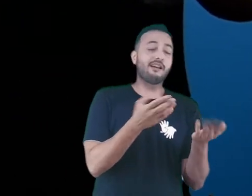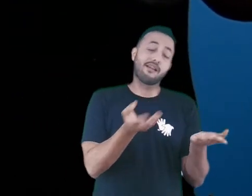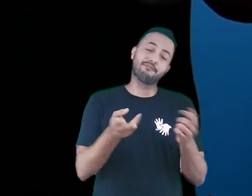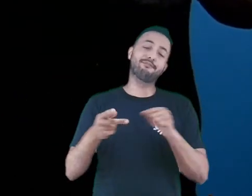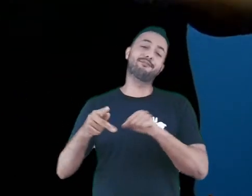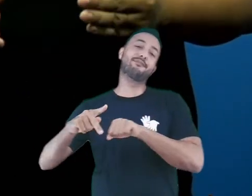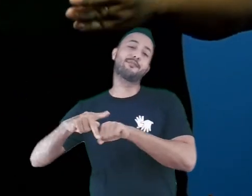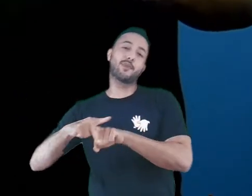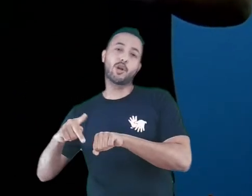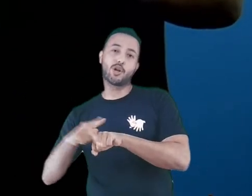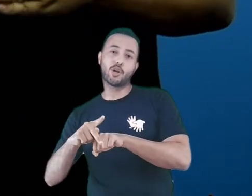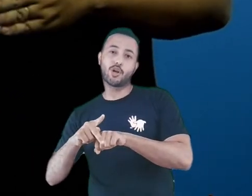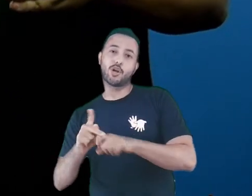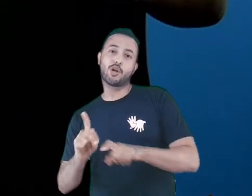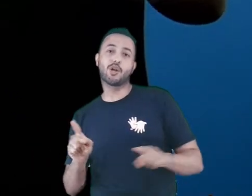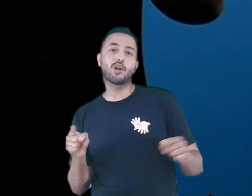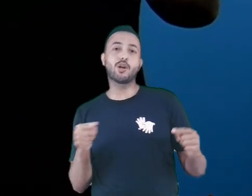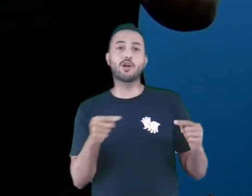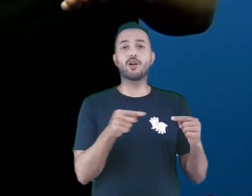pronomes